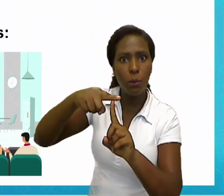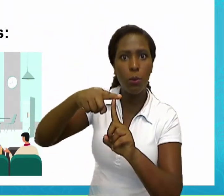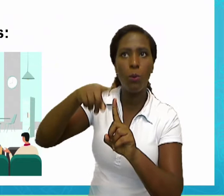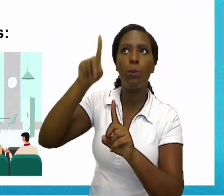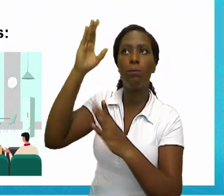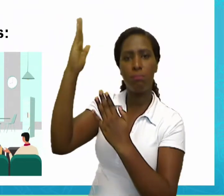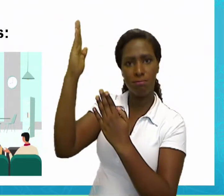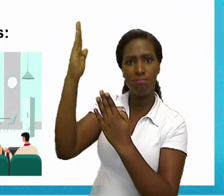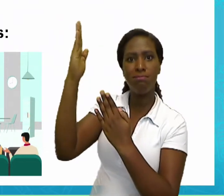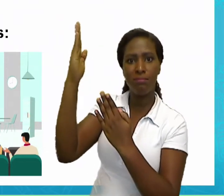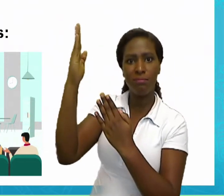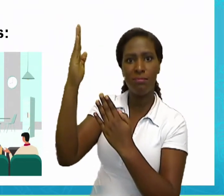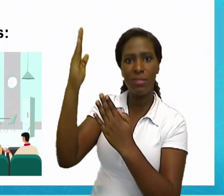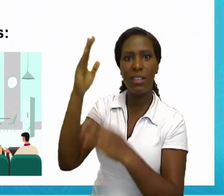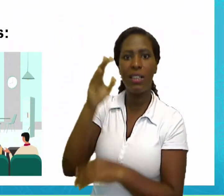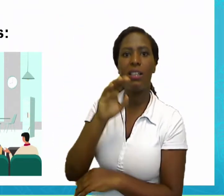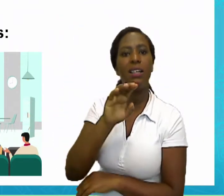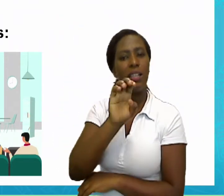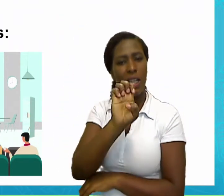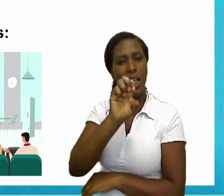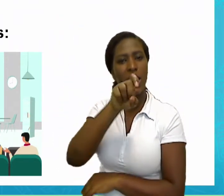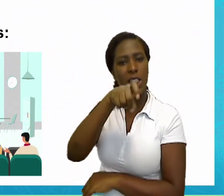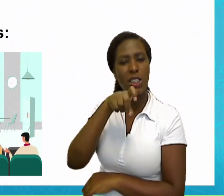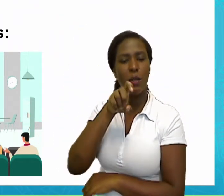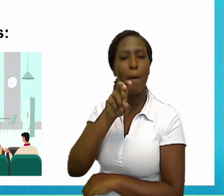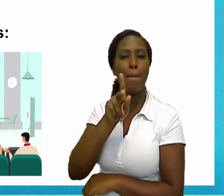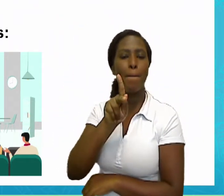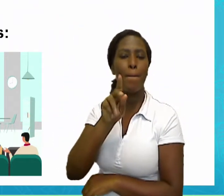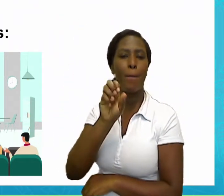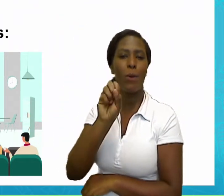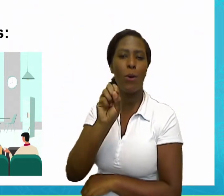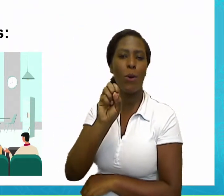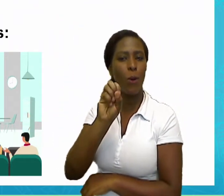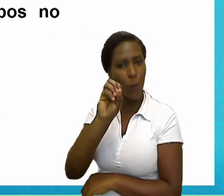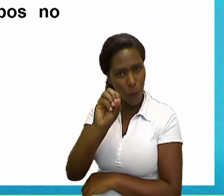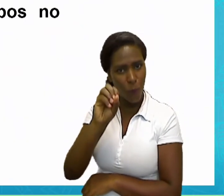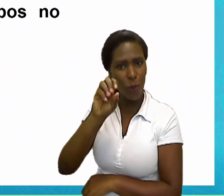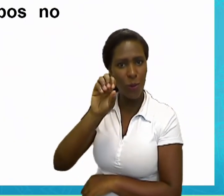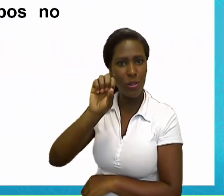acadêmicos, enciclopédia e verbetes de dicionários.